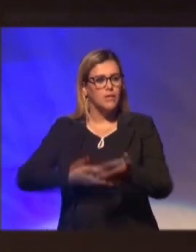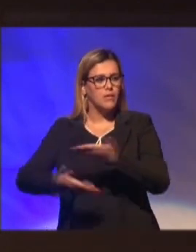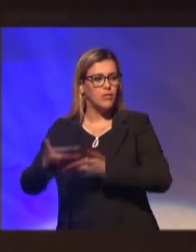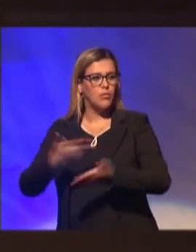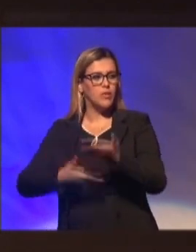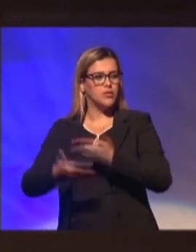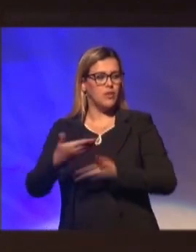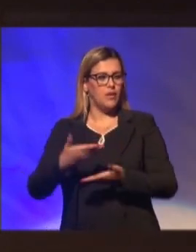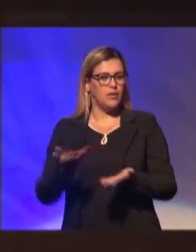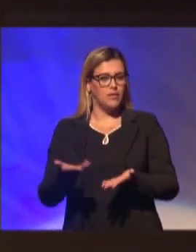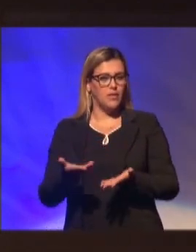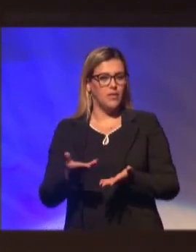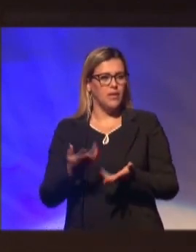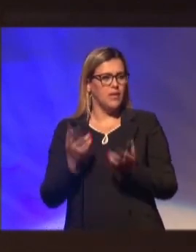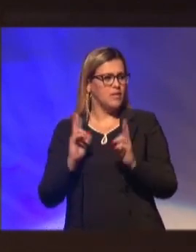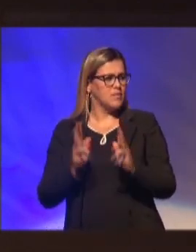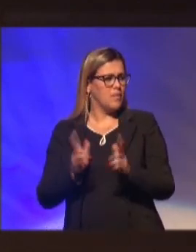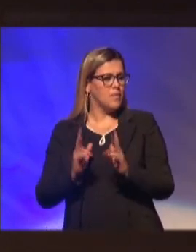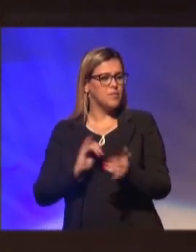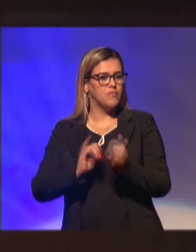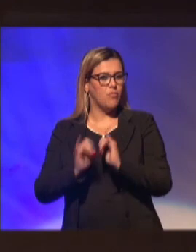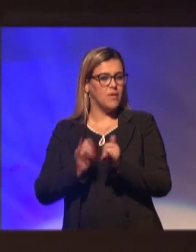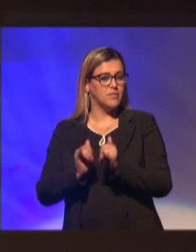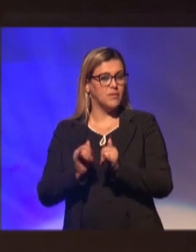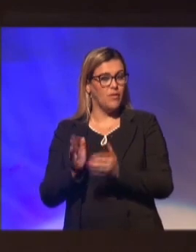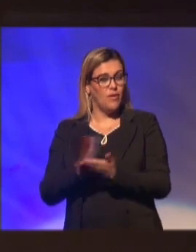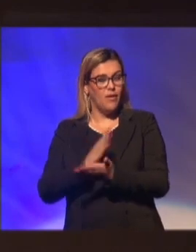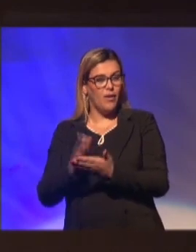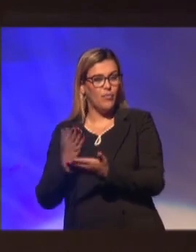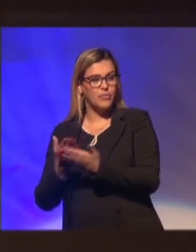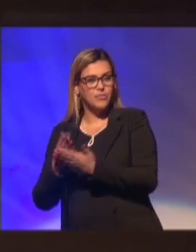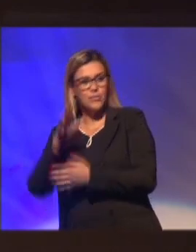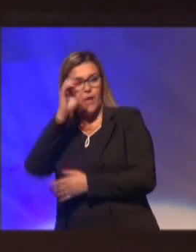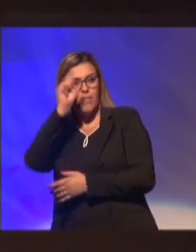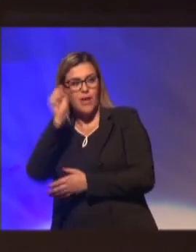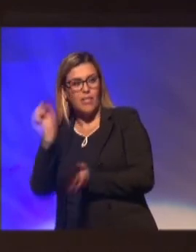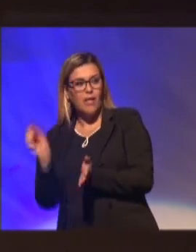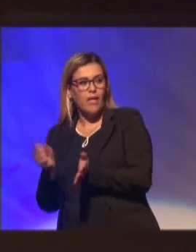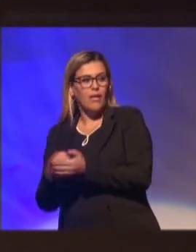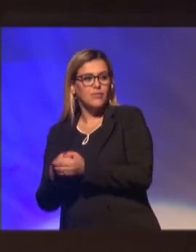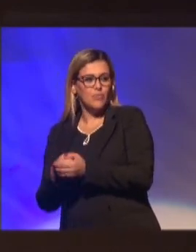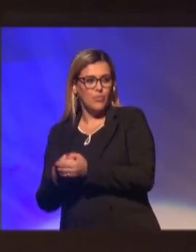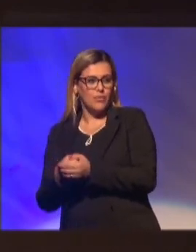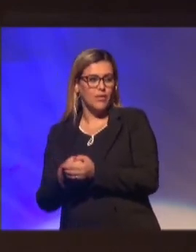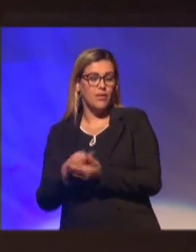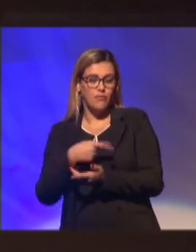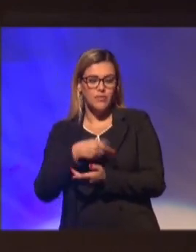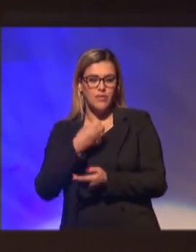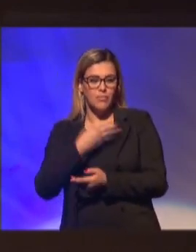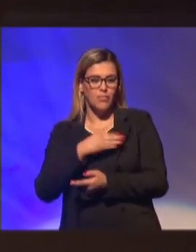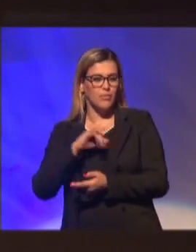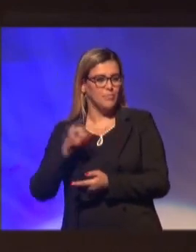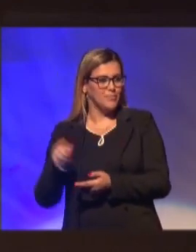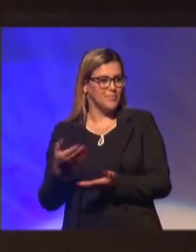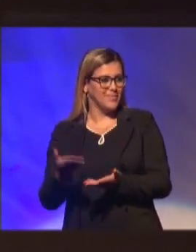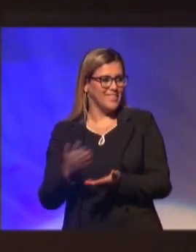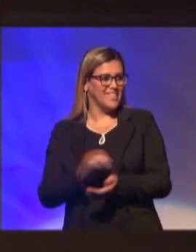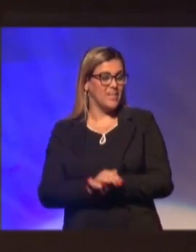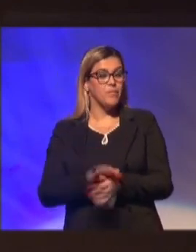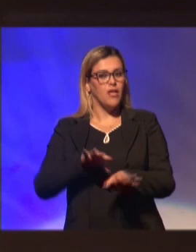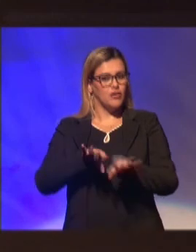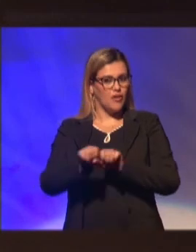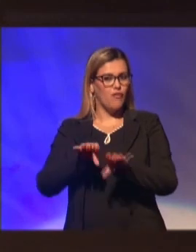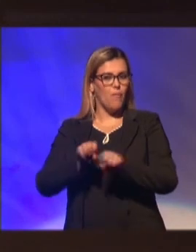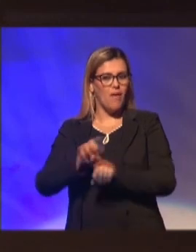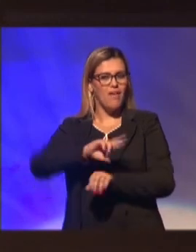O compartilhamento de informação, que muita gente guarda para si. Então, obrigado por compartilhar tudo isso que você aprendeu nesses 40 e poucos anos com essa galera. Já formei um bocado de